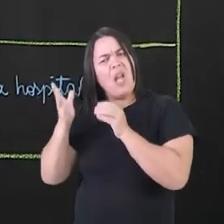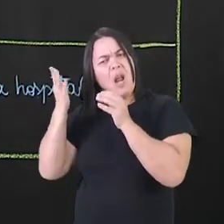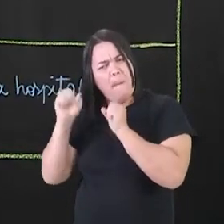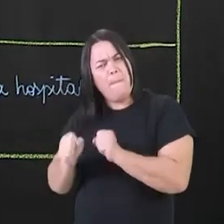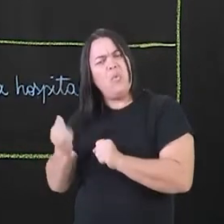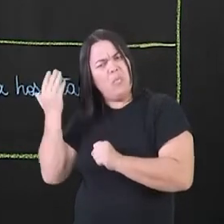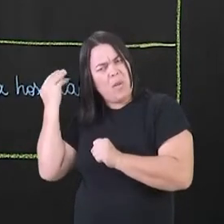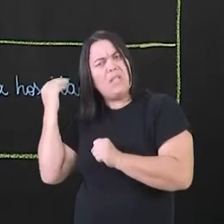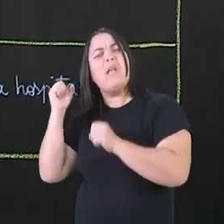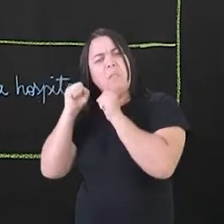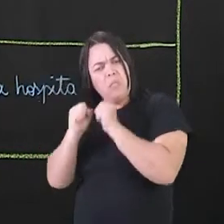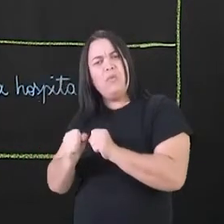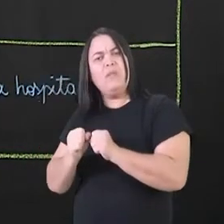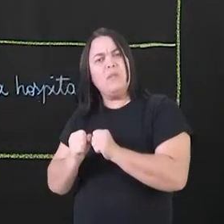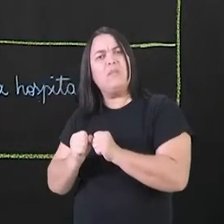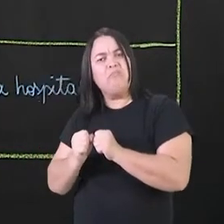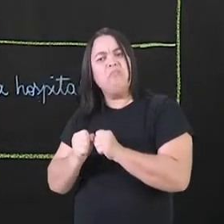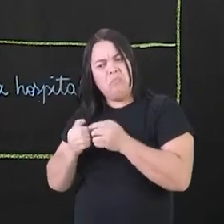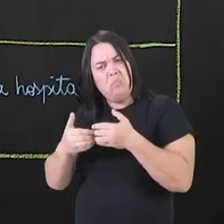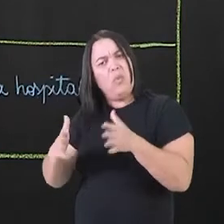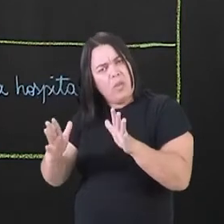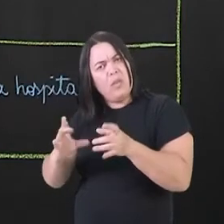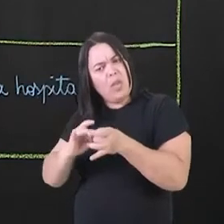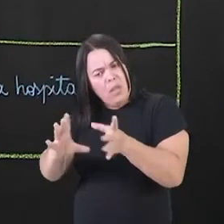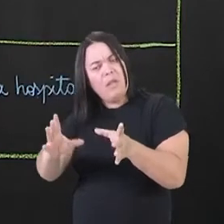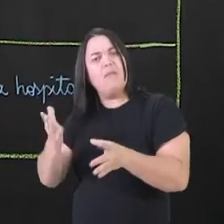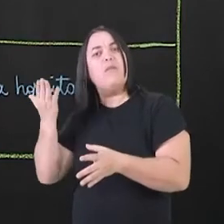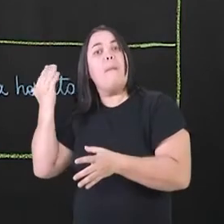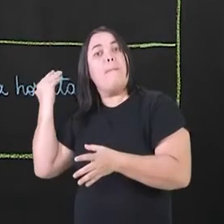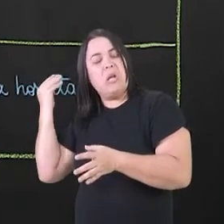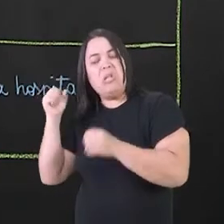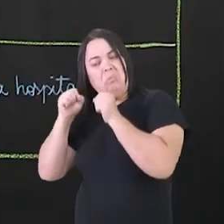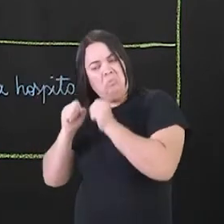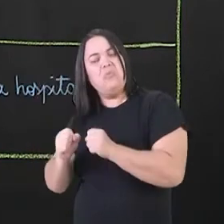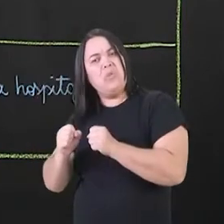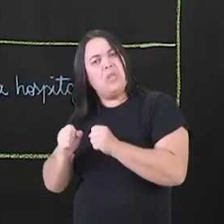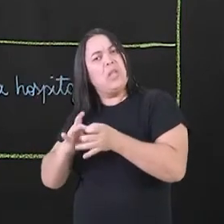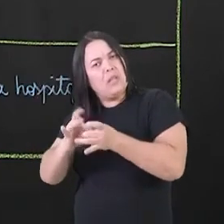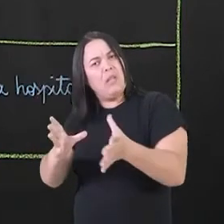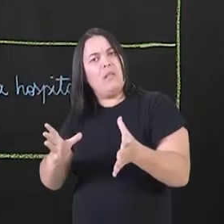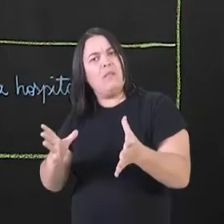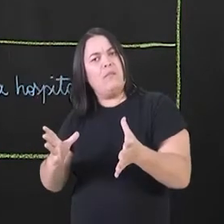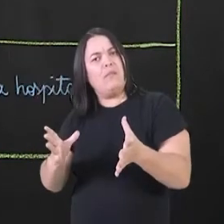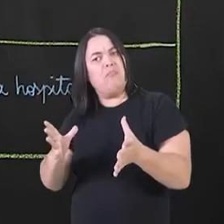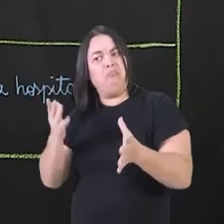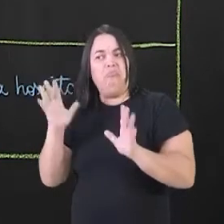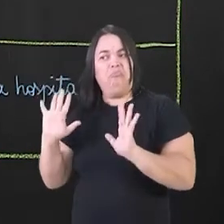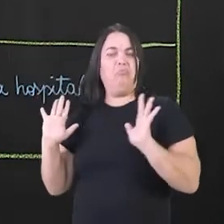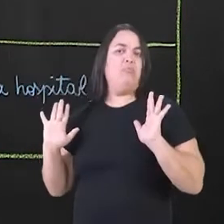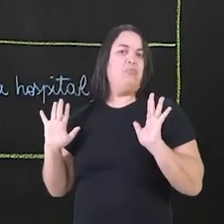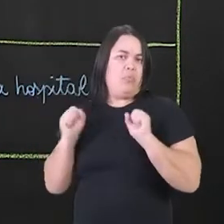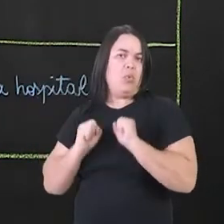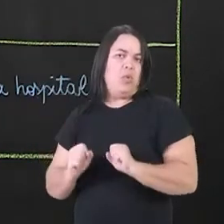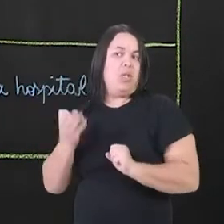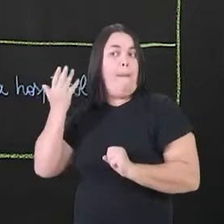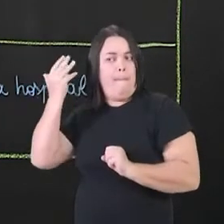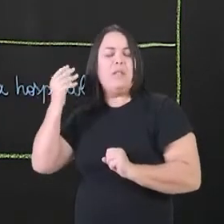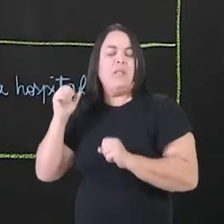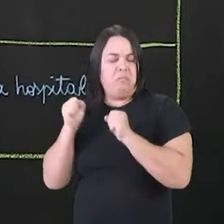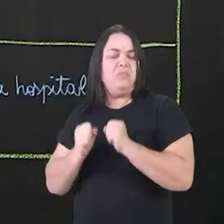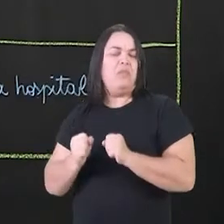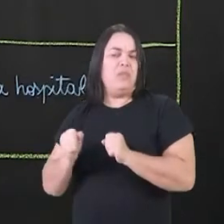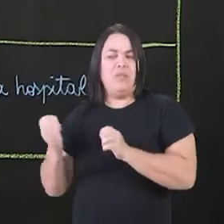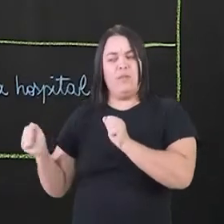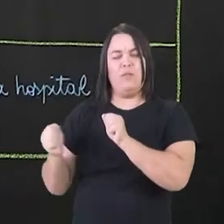uma permissão no passado. Ele podia ir. Se ele foi ou não foi, não sei. Mas ele podia, poderia ir com a